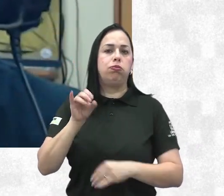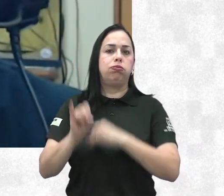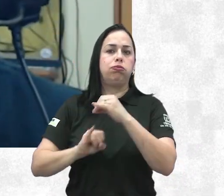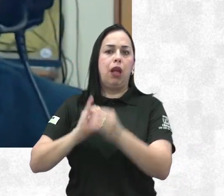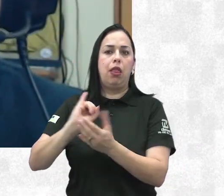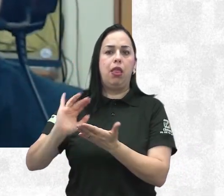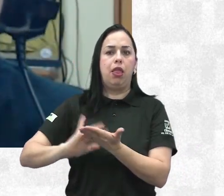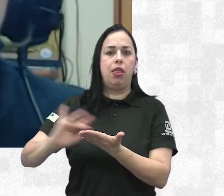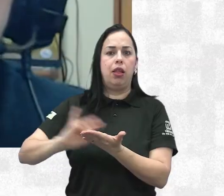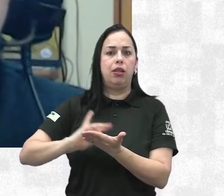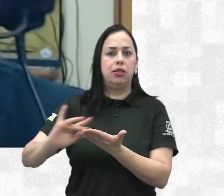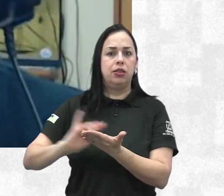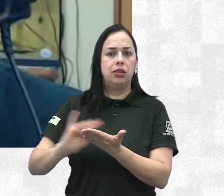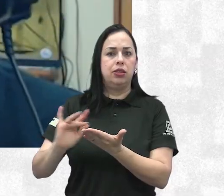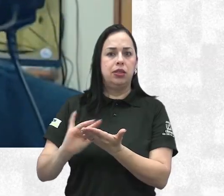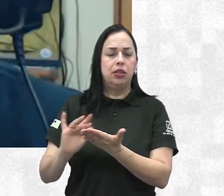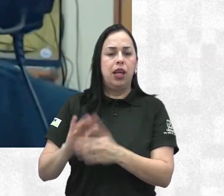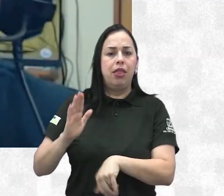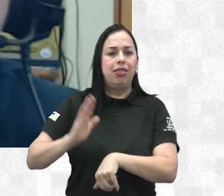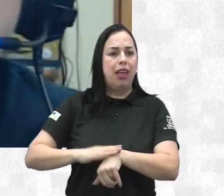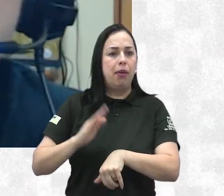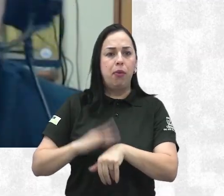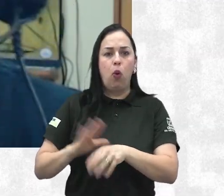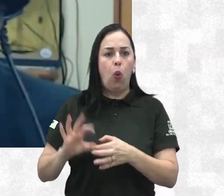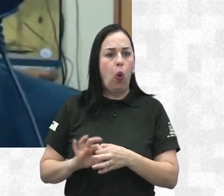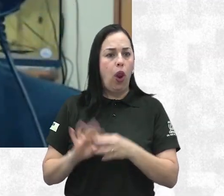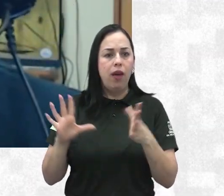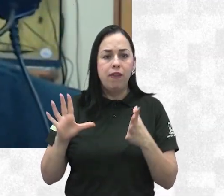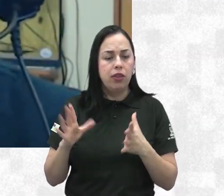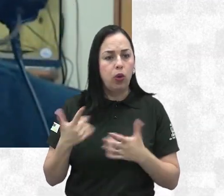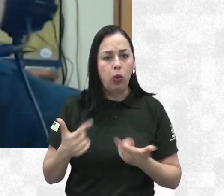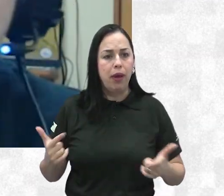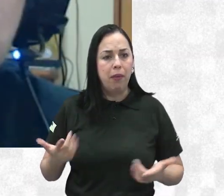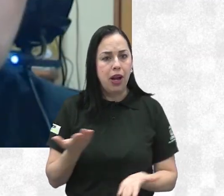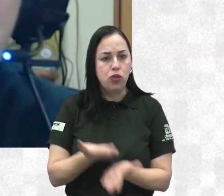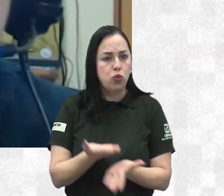online e muitas vezes elas têm pouco tempo disponível para